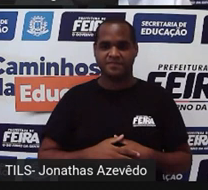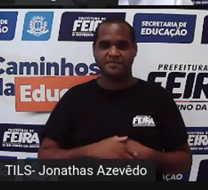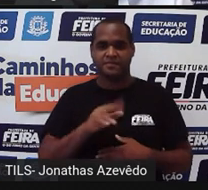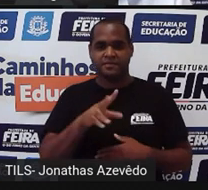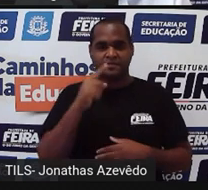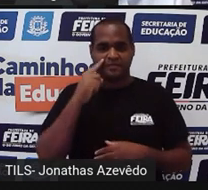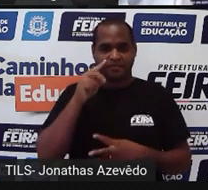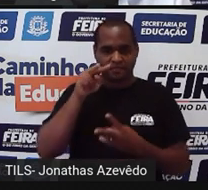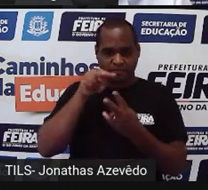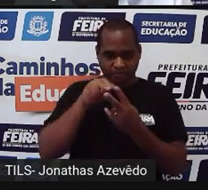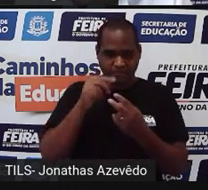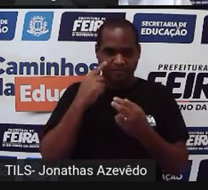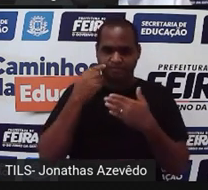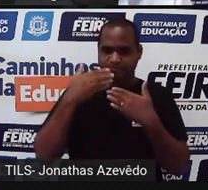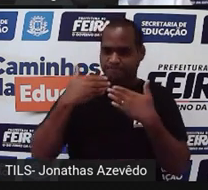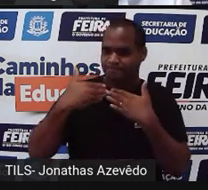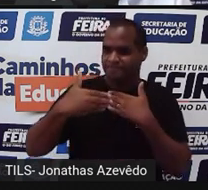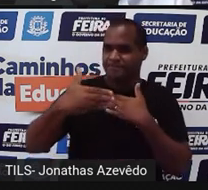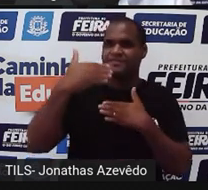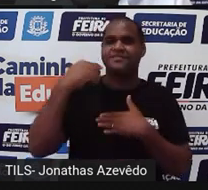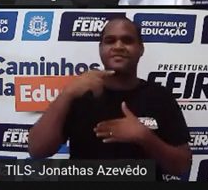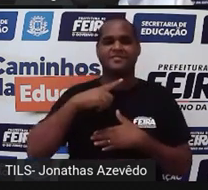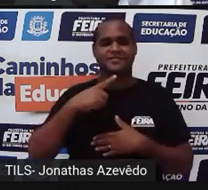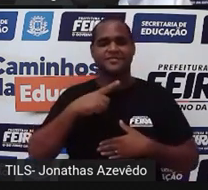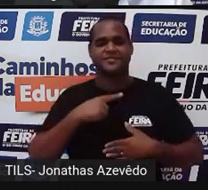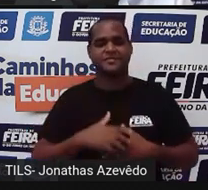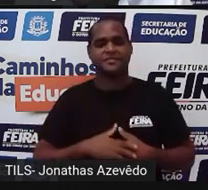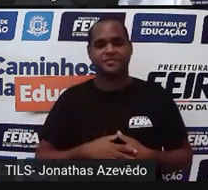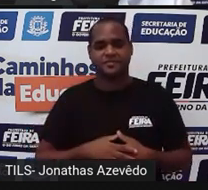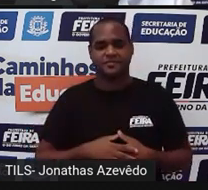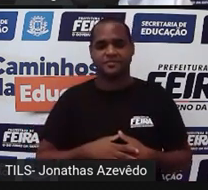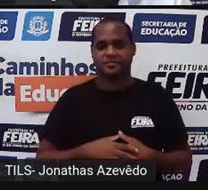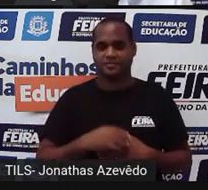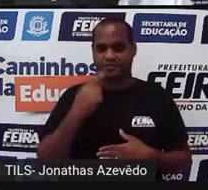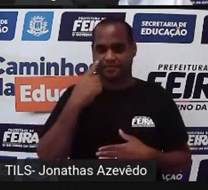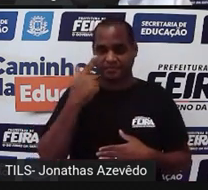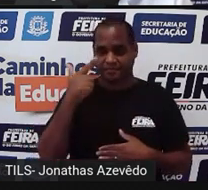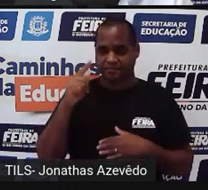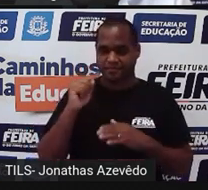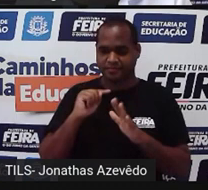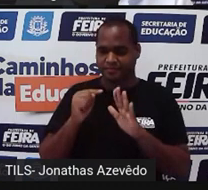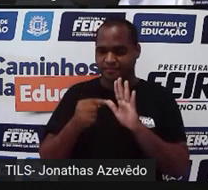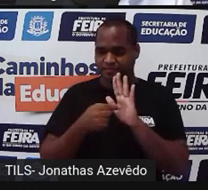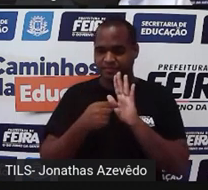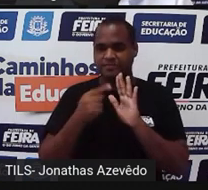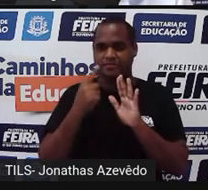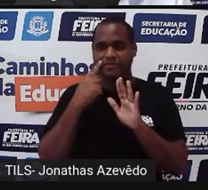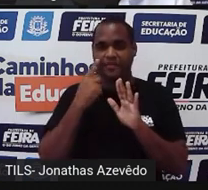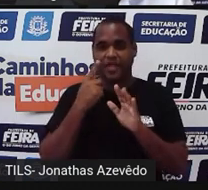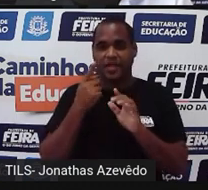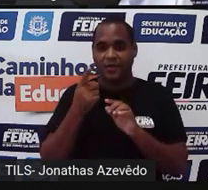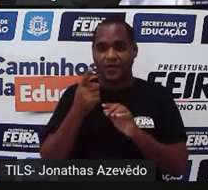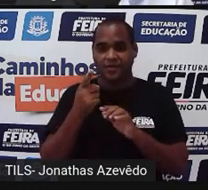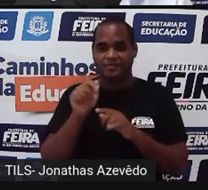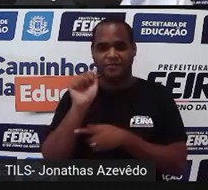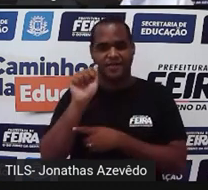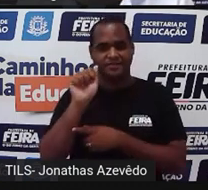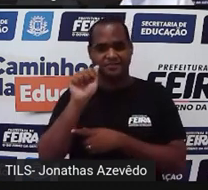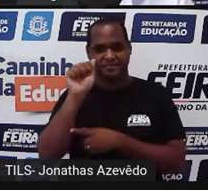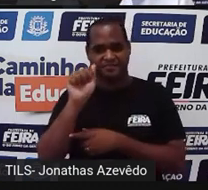olhando isso, vou dar uma adiantadazinha, olha só. Já para aparecer o ponto, aqui o ponto, apareceu um ponto